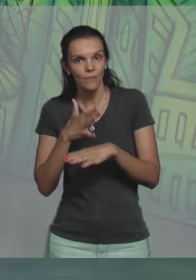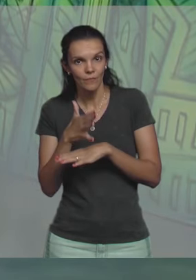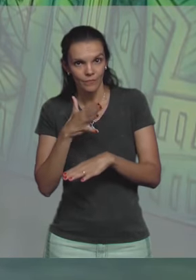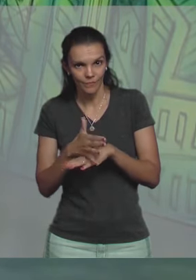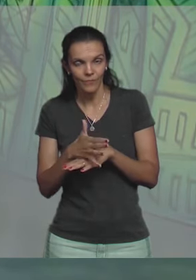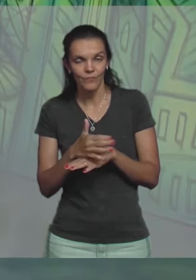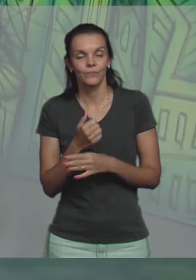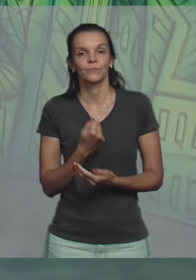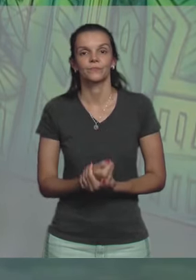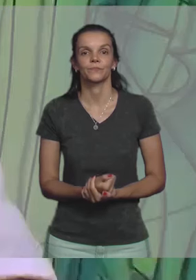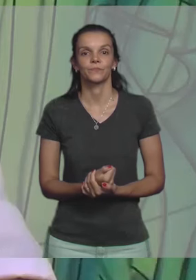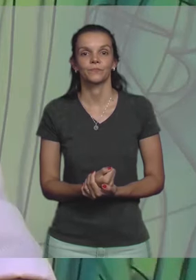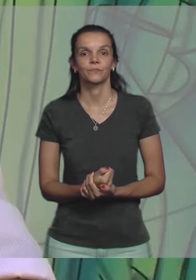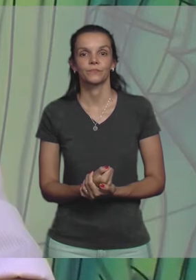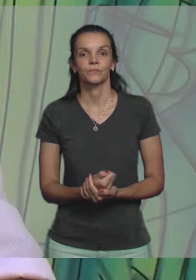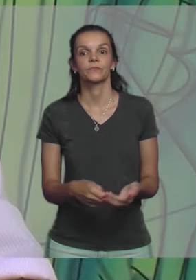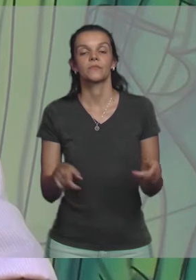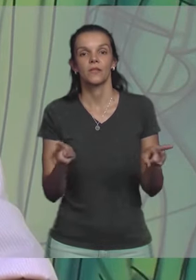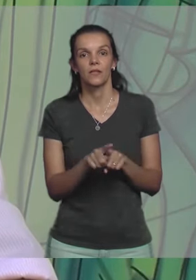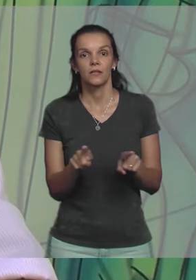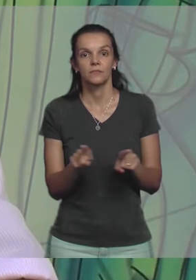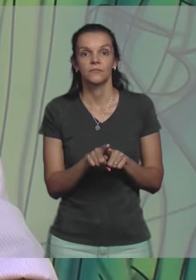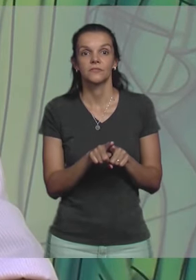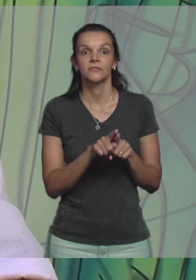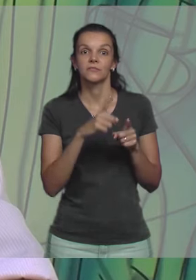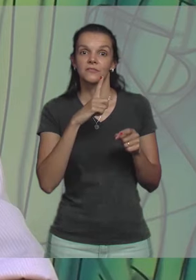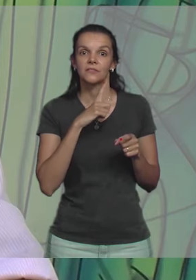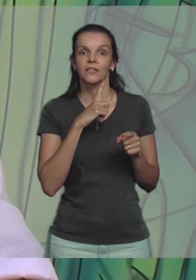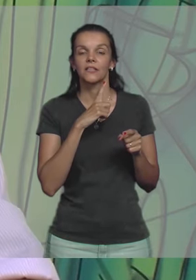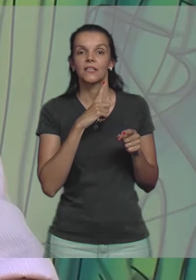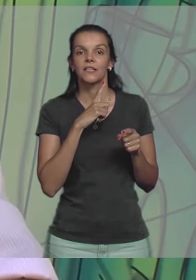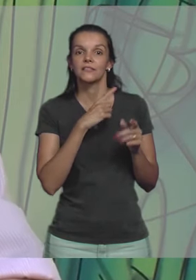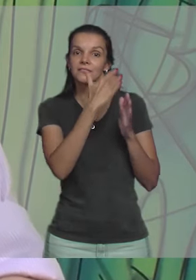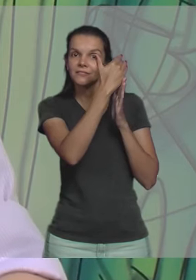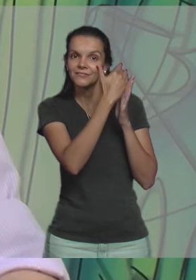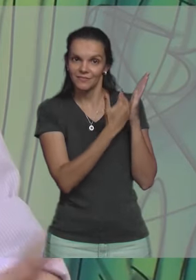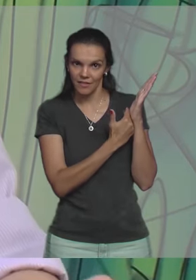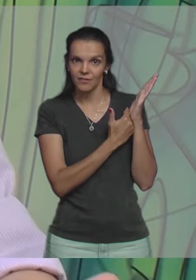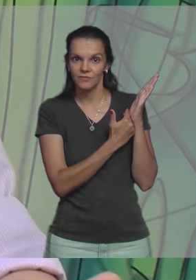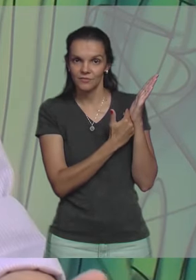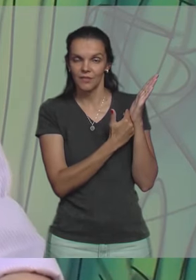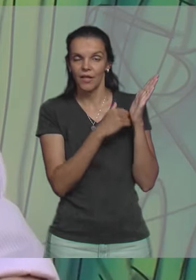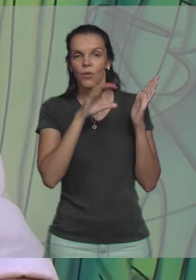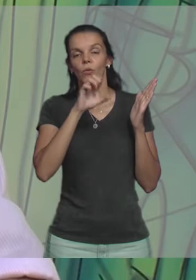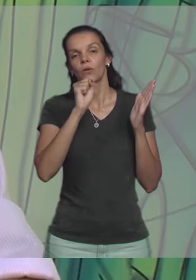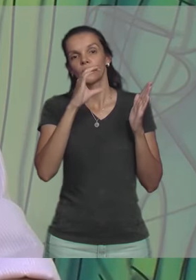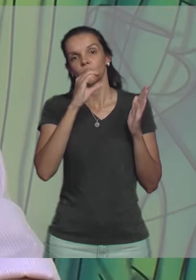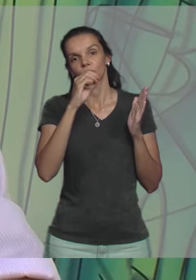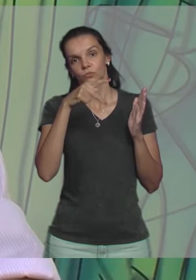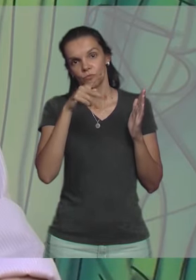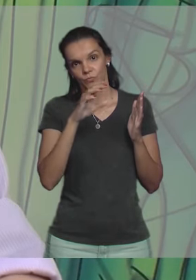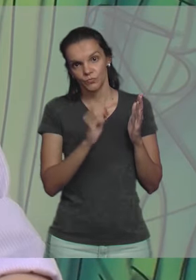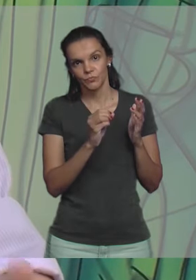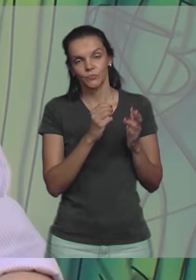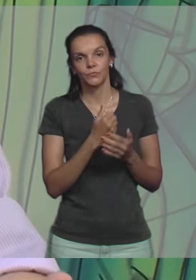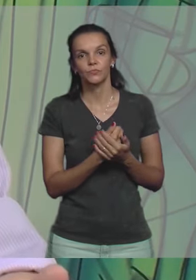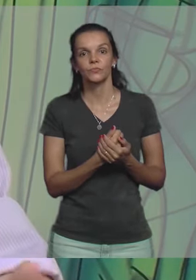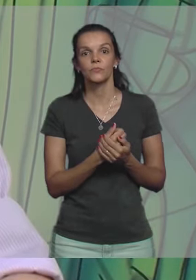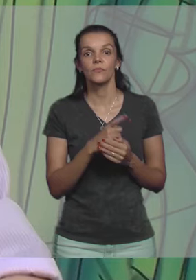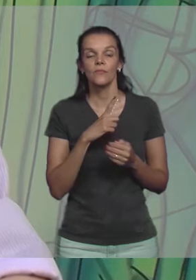disso, é elaborado um escopo do plano. Esse escopo tem uma definição